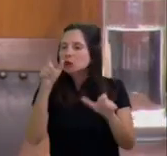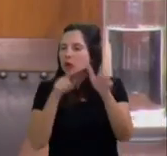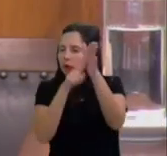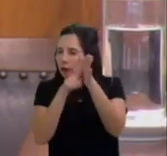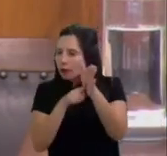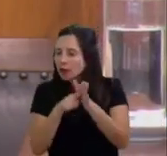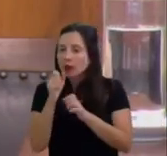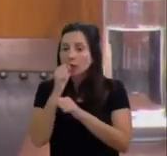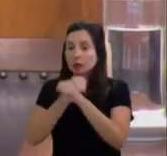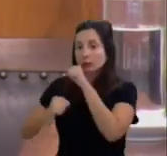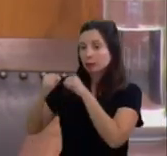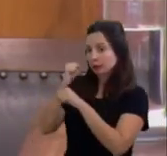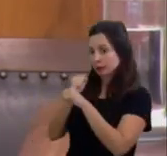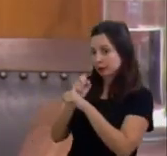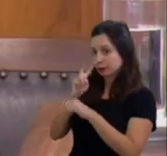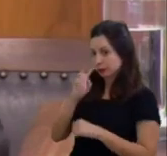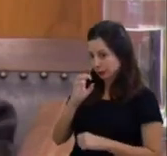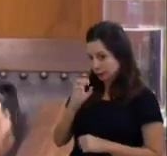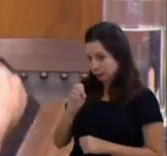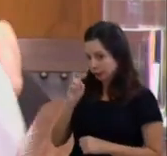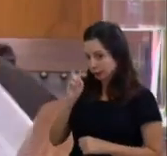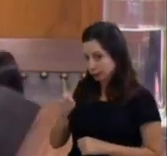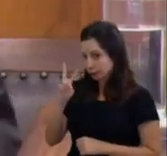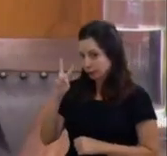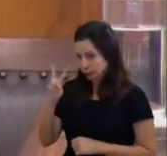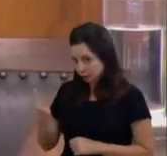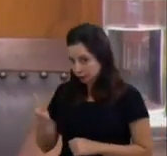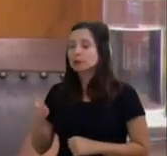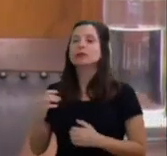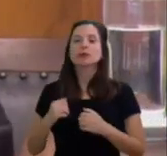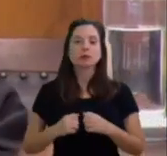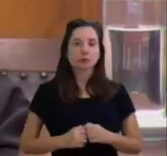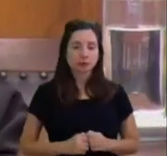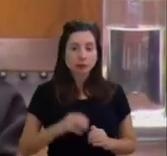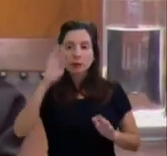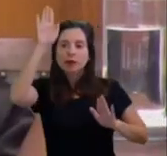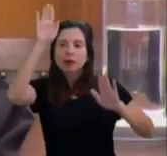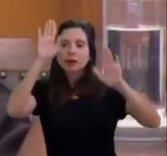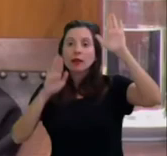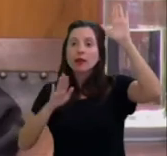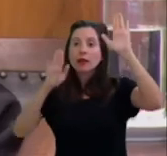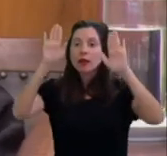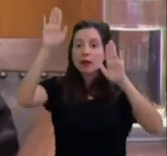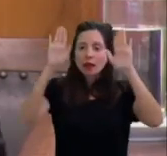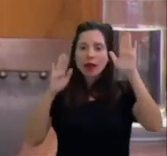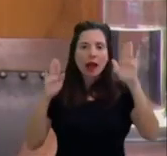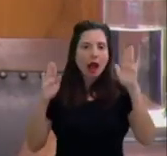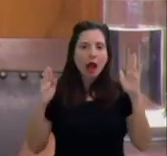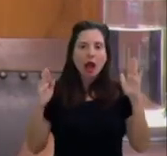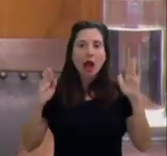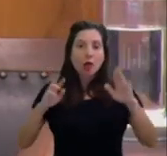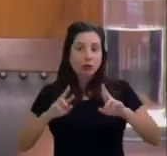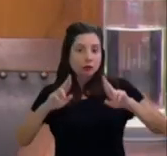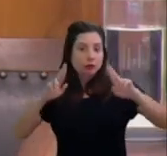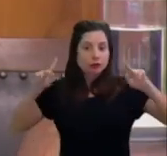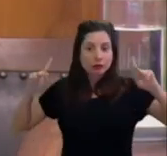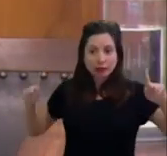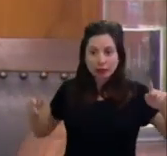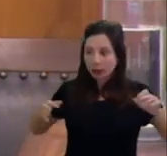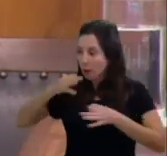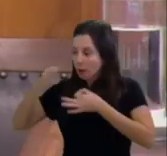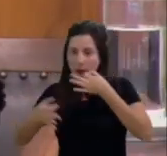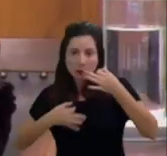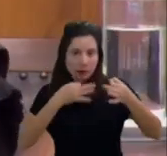2021 e 2022 e a relação desses, efetivamente, com a candidatura. A relevante controvérsia acerca da natureza e do montante das